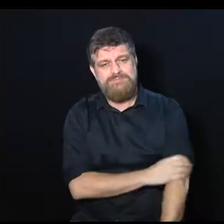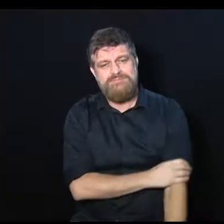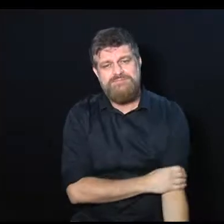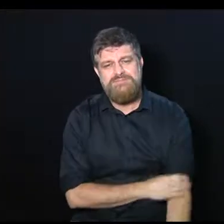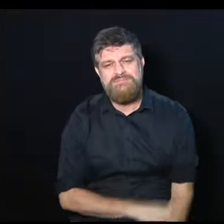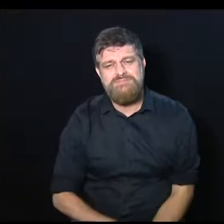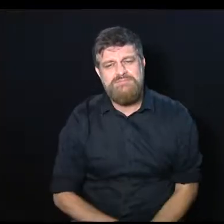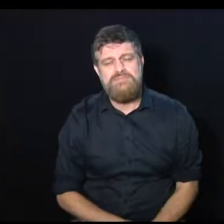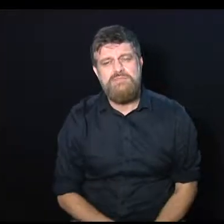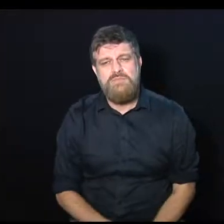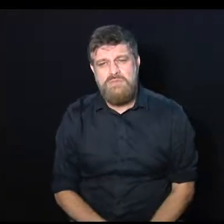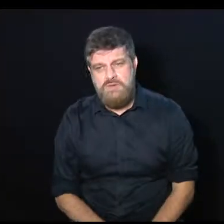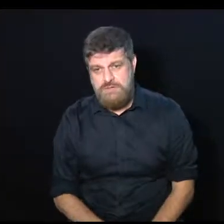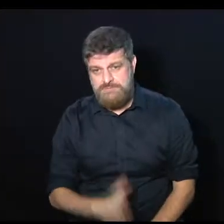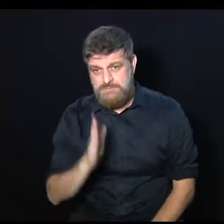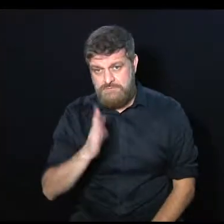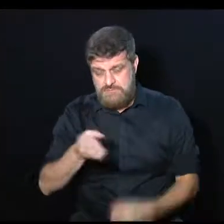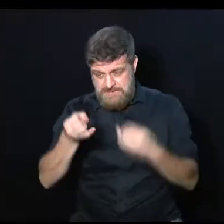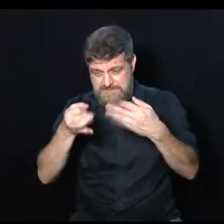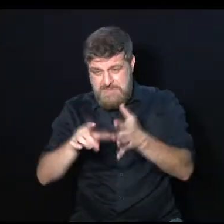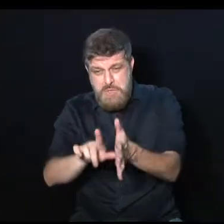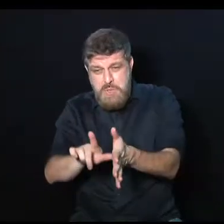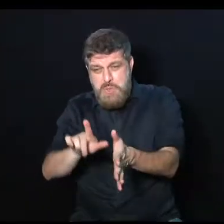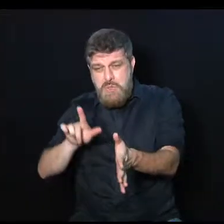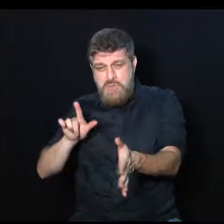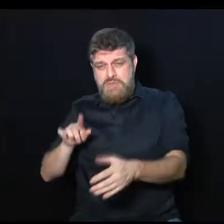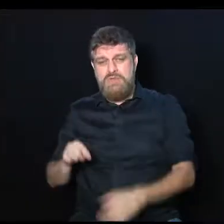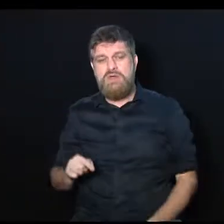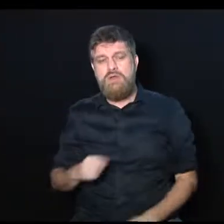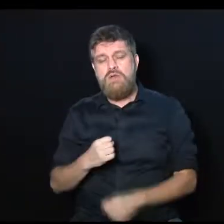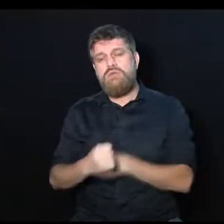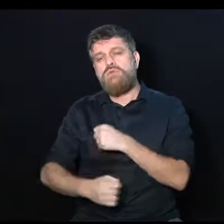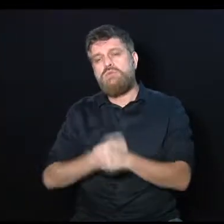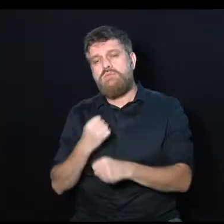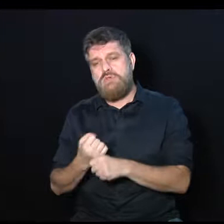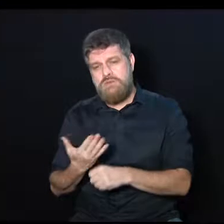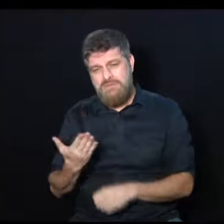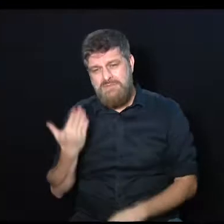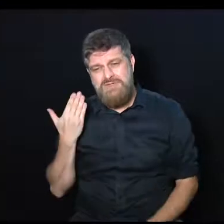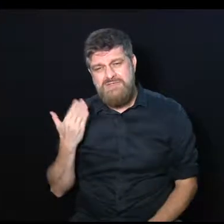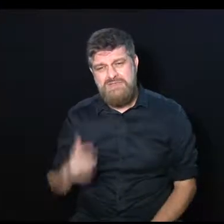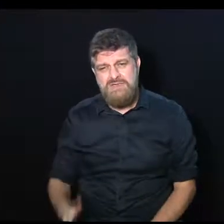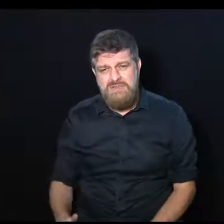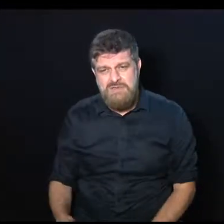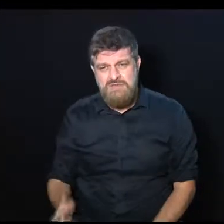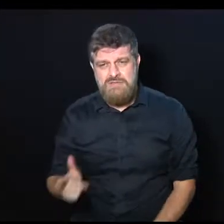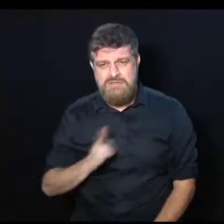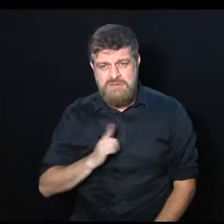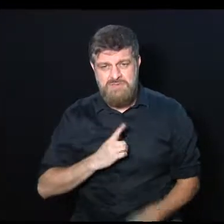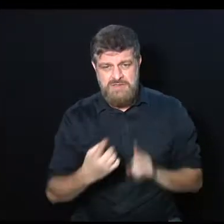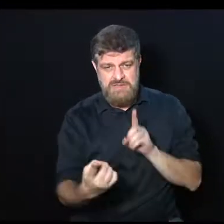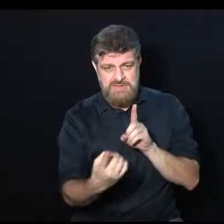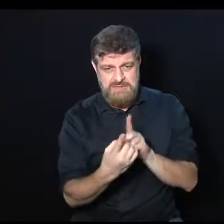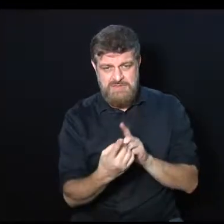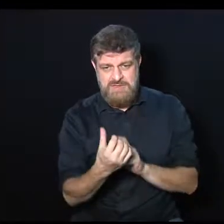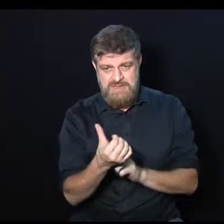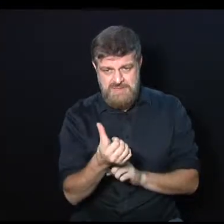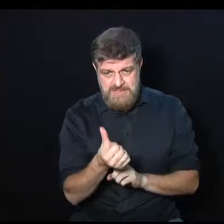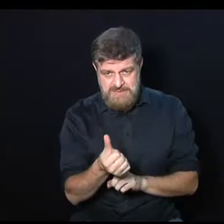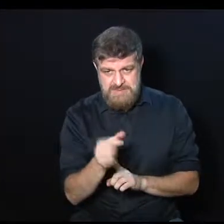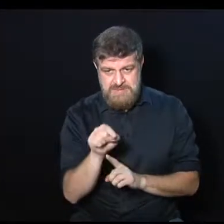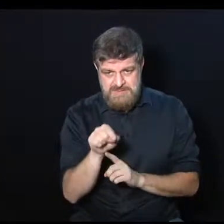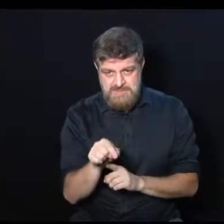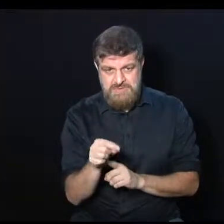Como eu já havia citado anteriormente, o ano passado foram, não digo, são atendimentos,